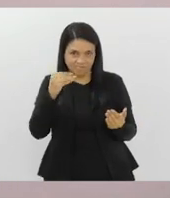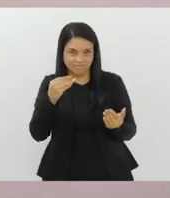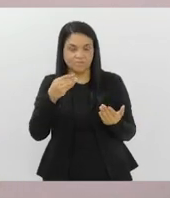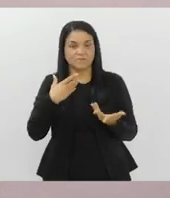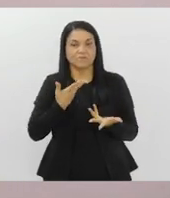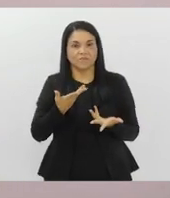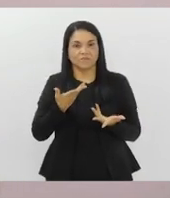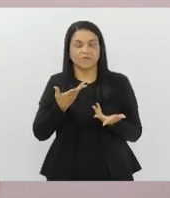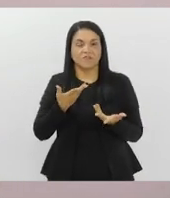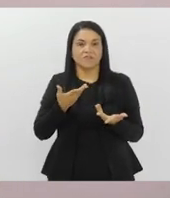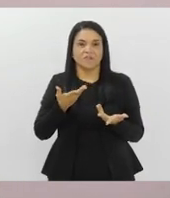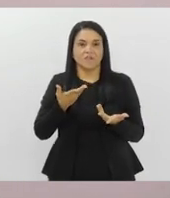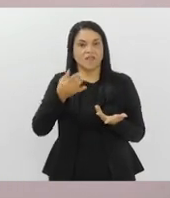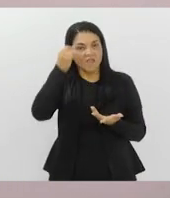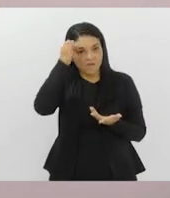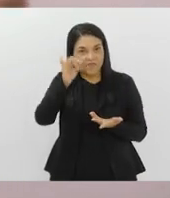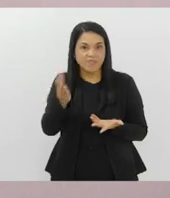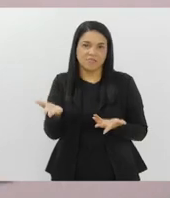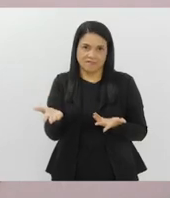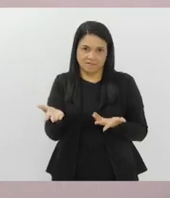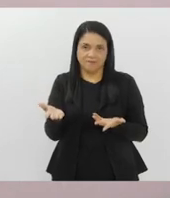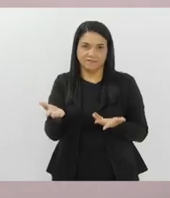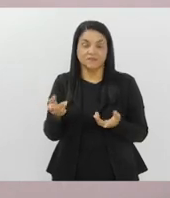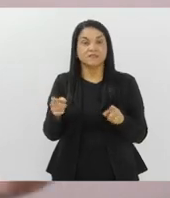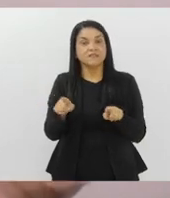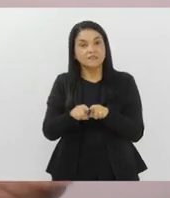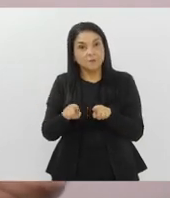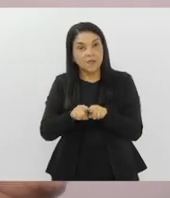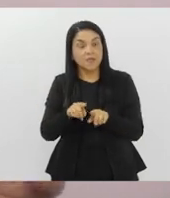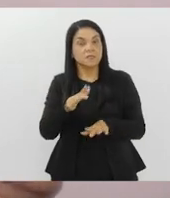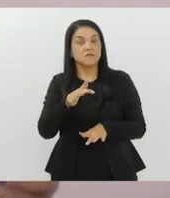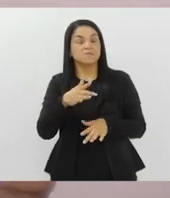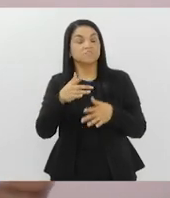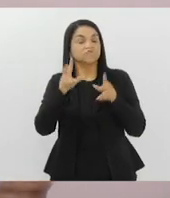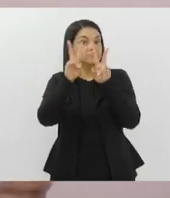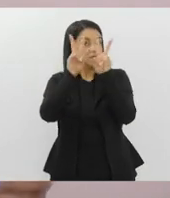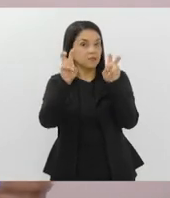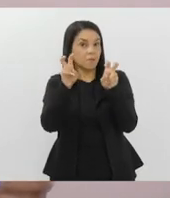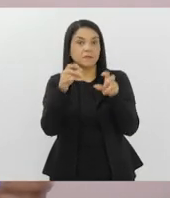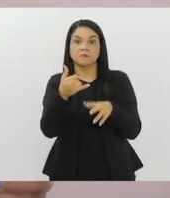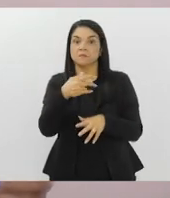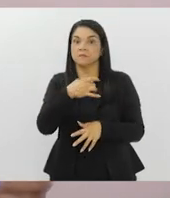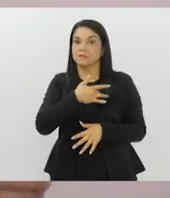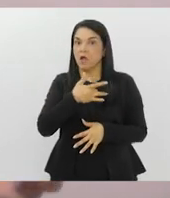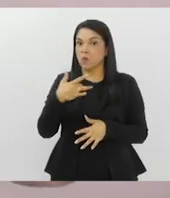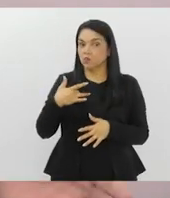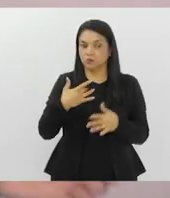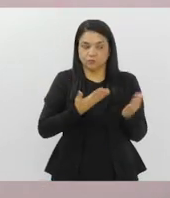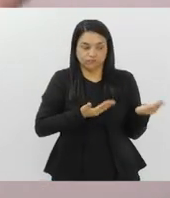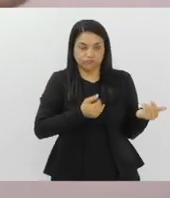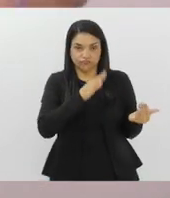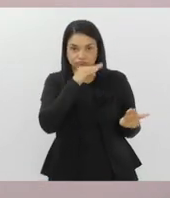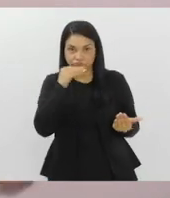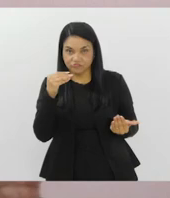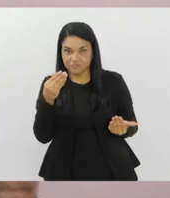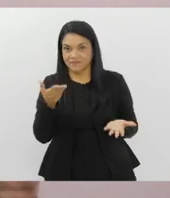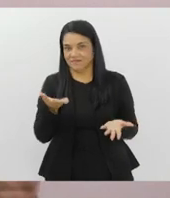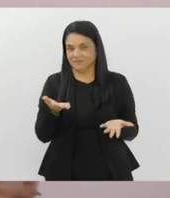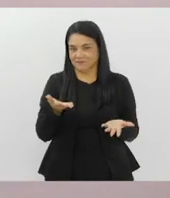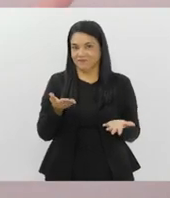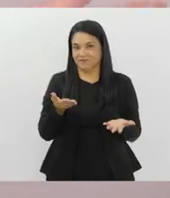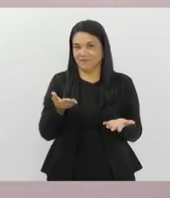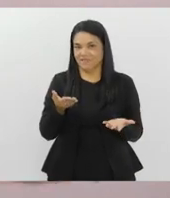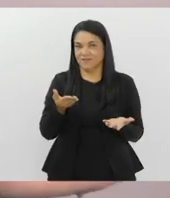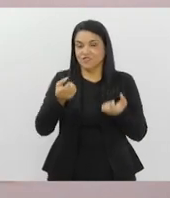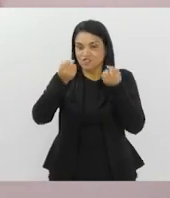gravidez precoce não ocorra. E a gente também está falando de saúde desses adolescentes. Afinal de contas, a gente falou tanto